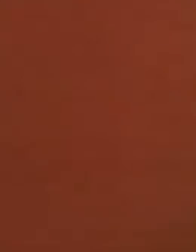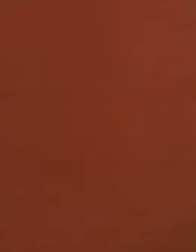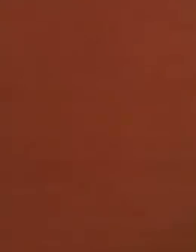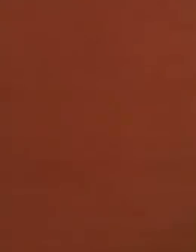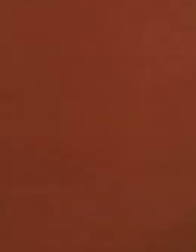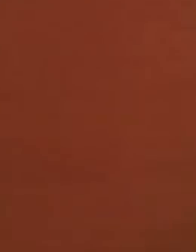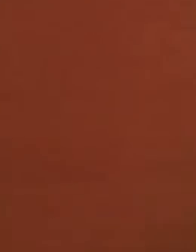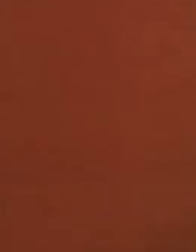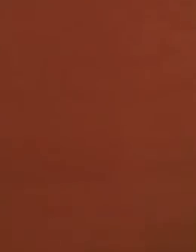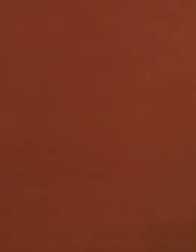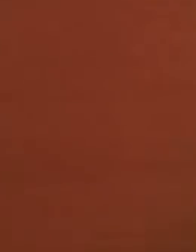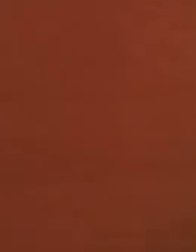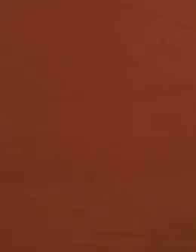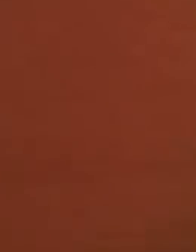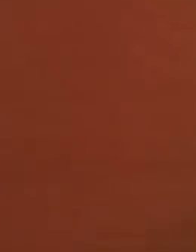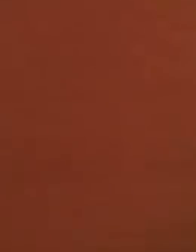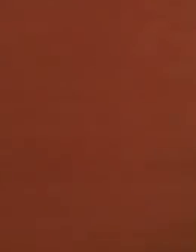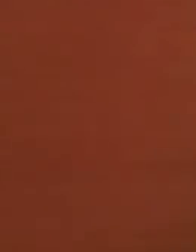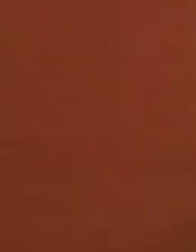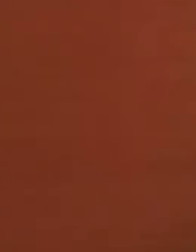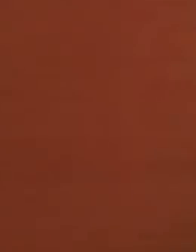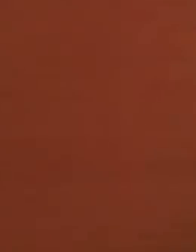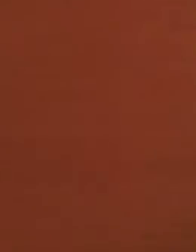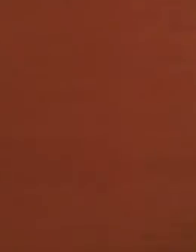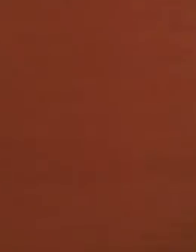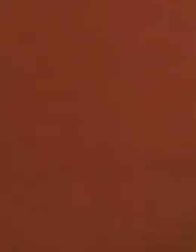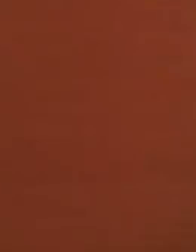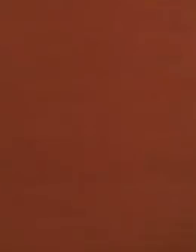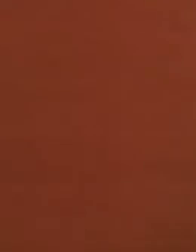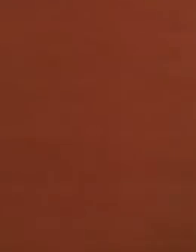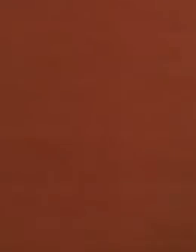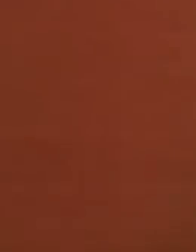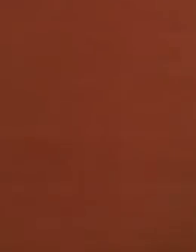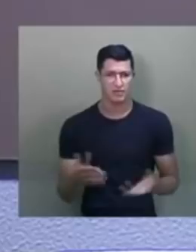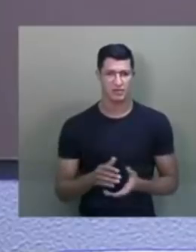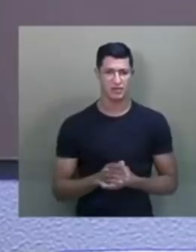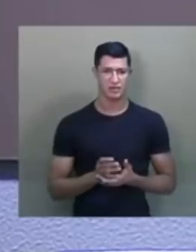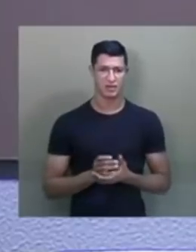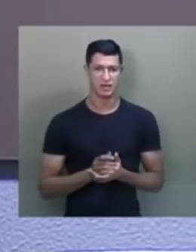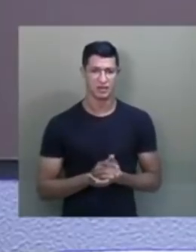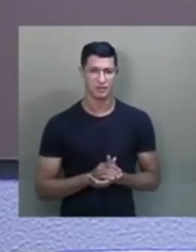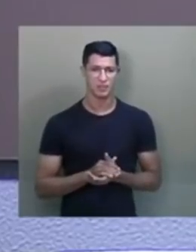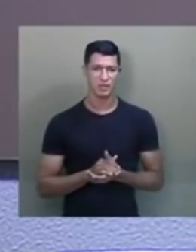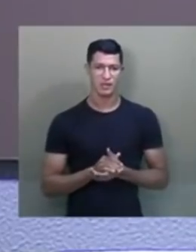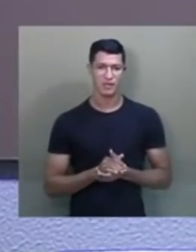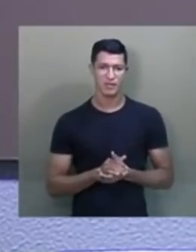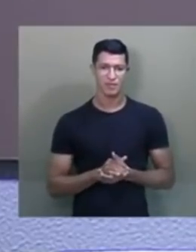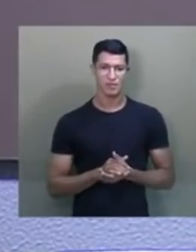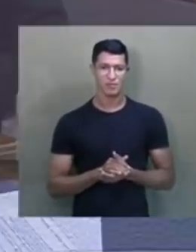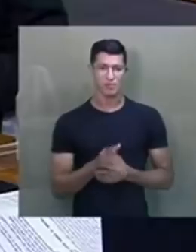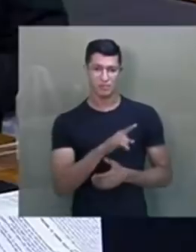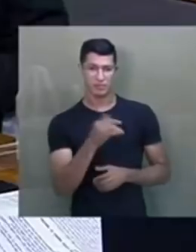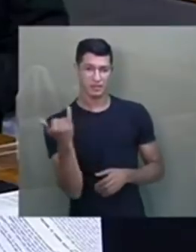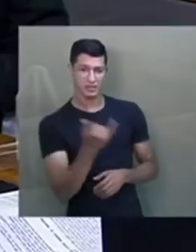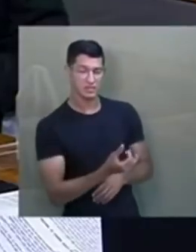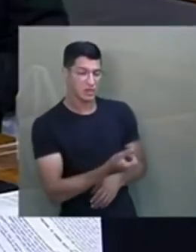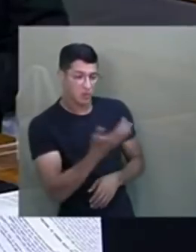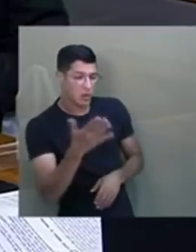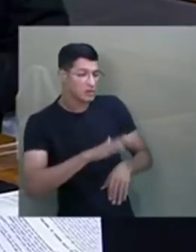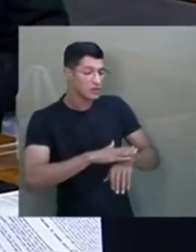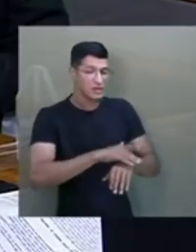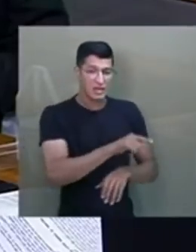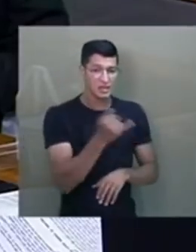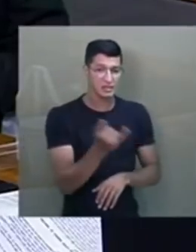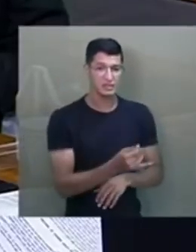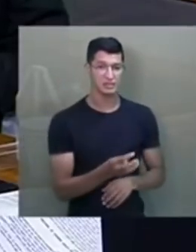Moura e Gilmar Santos tinham uma função logística na organização de eventos com prefeitos. E eles que diziam quantos prefeitos estavam, o que